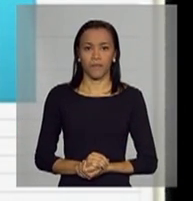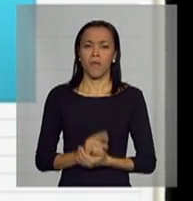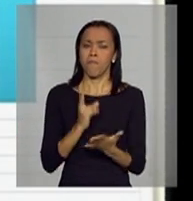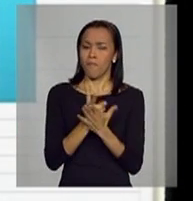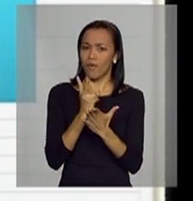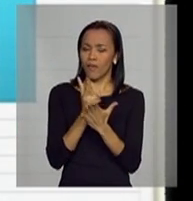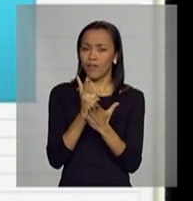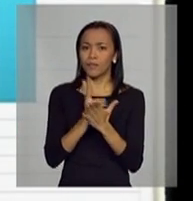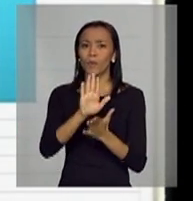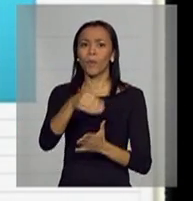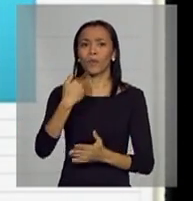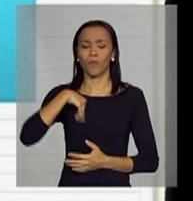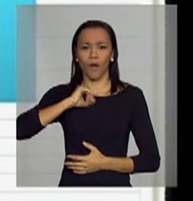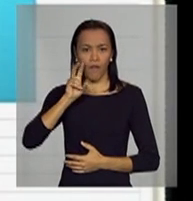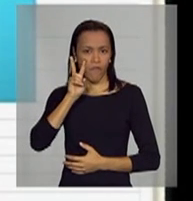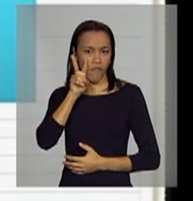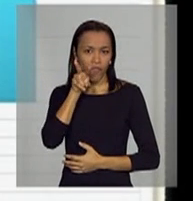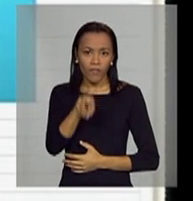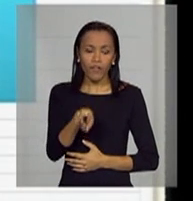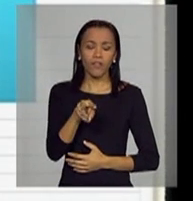mesmo quando a gente olha para